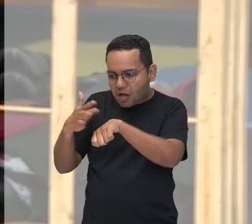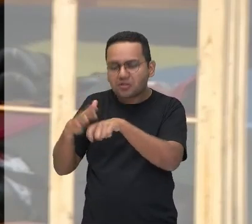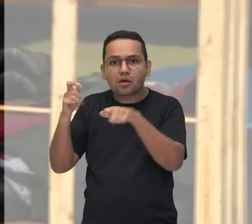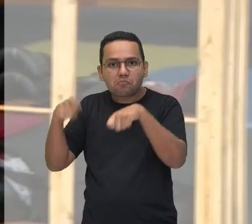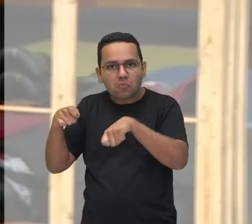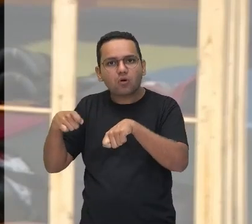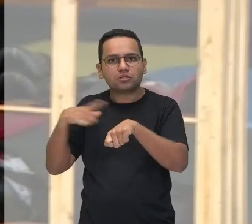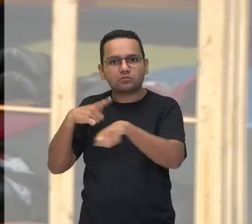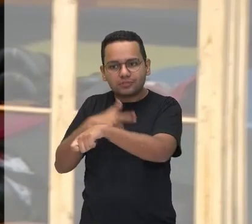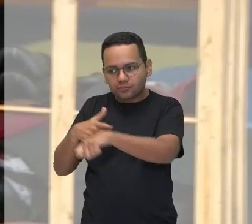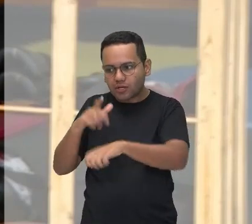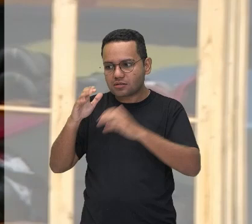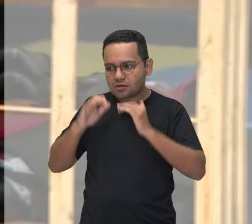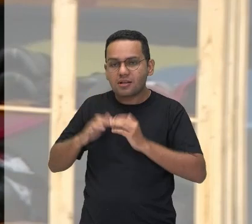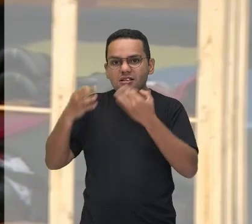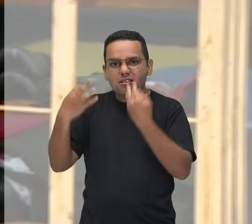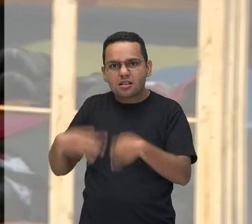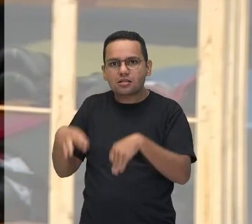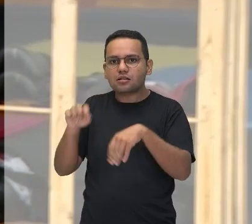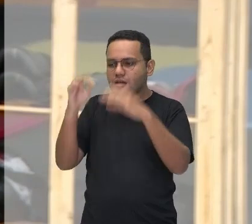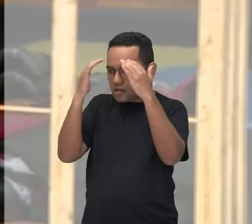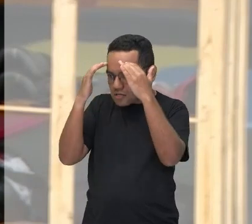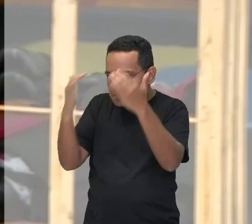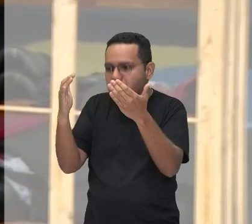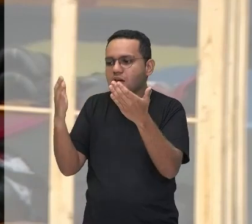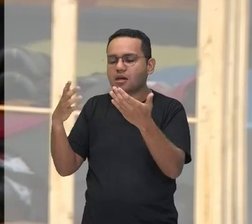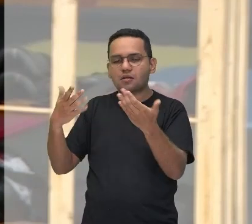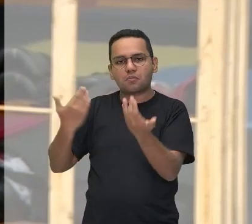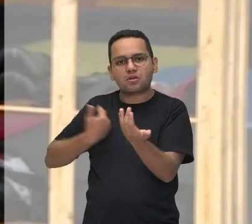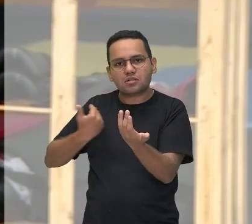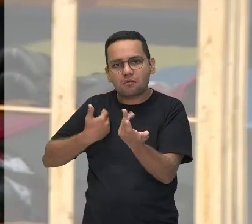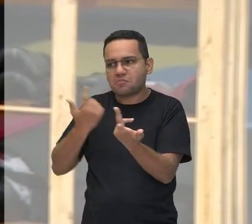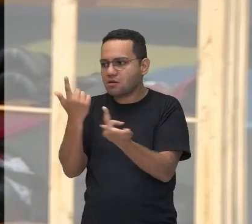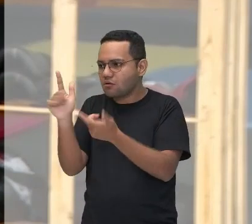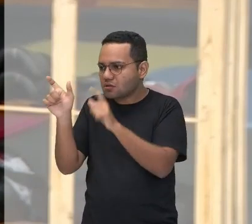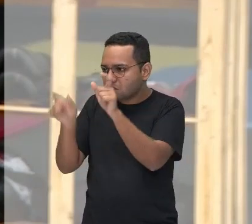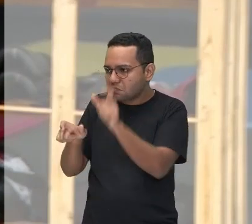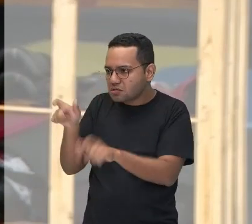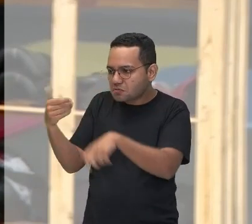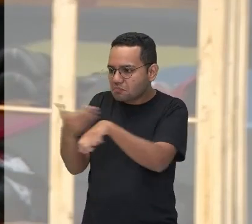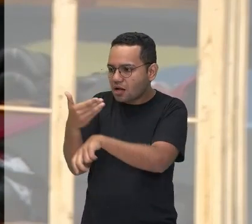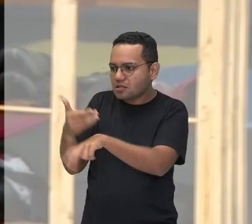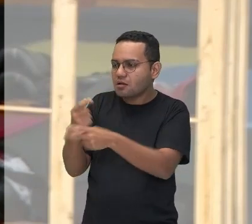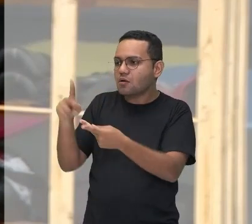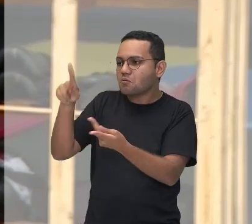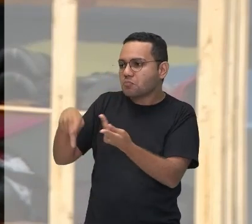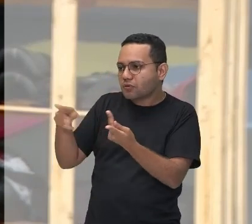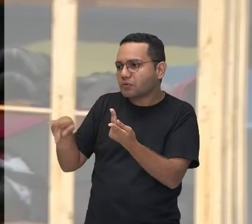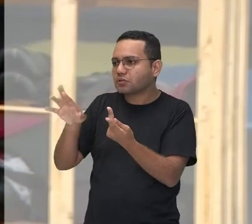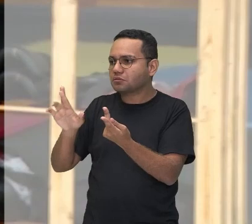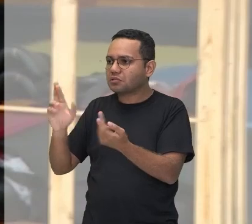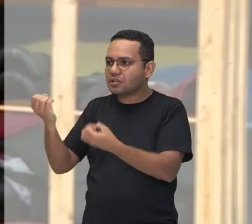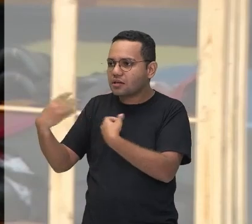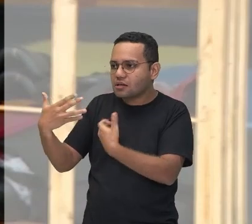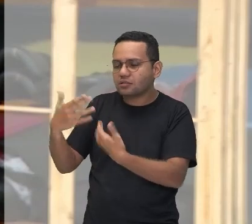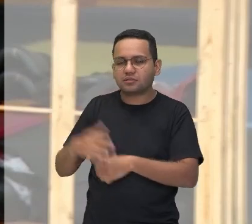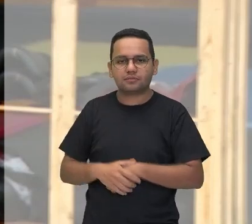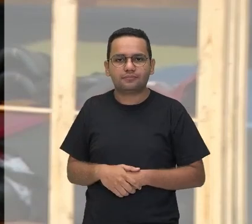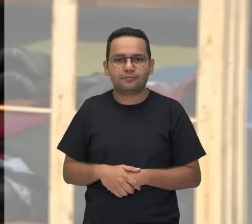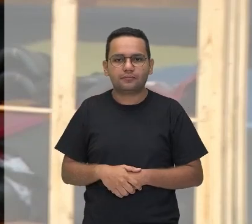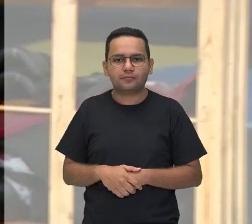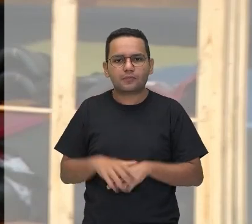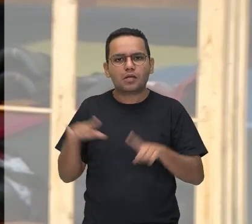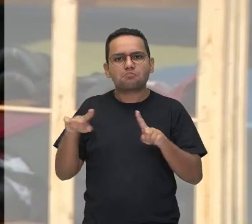professor quanto pelos coleguinhas, né? Tratamos isso de forma eficiente, né? Para que tanto trabalhe